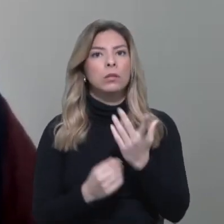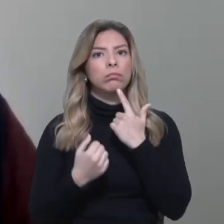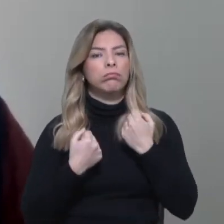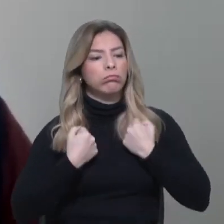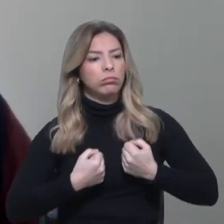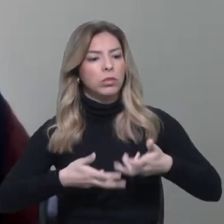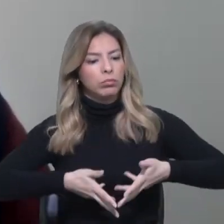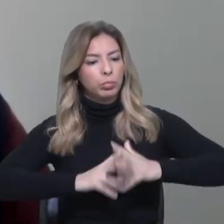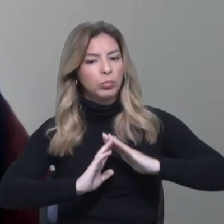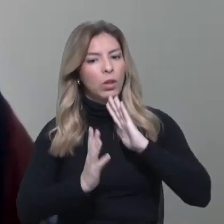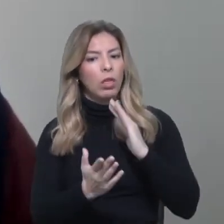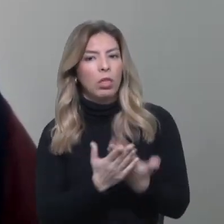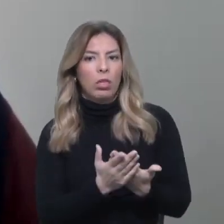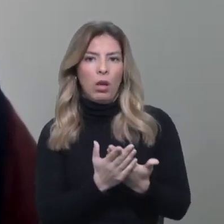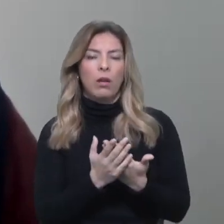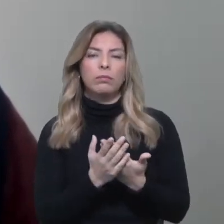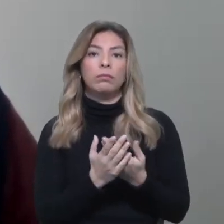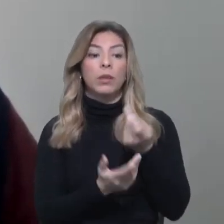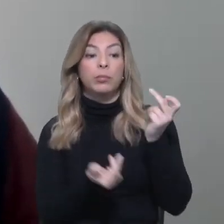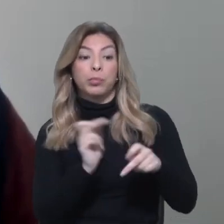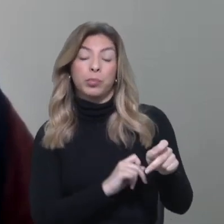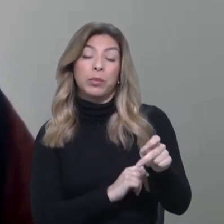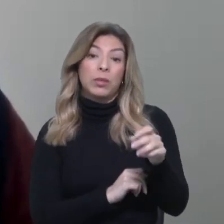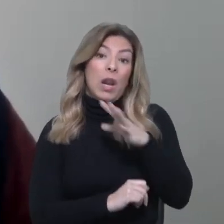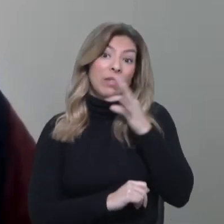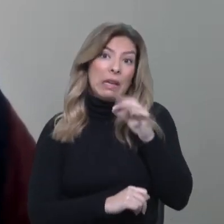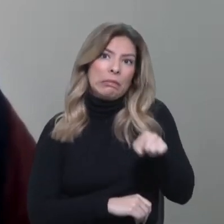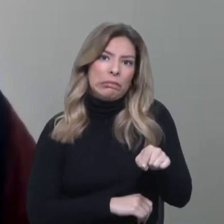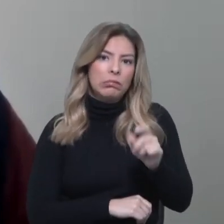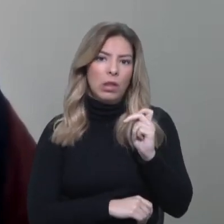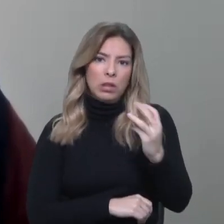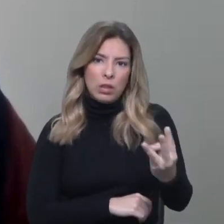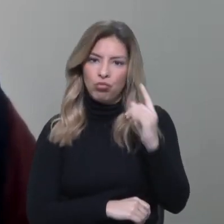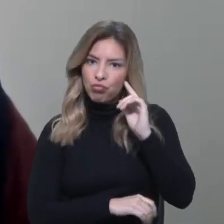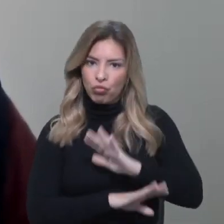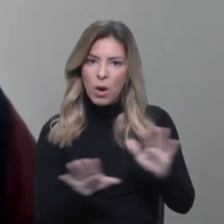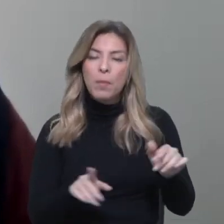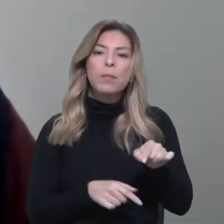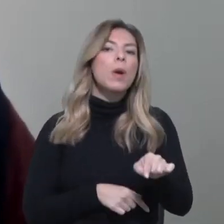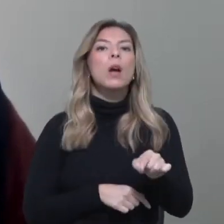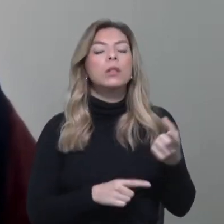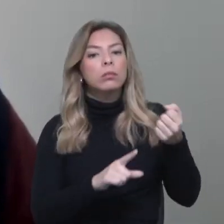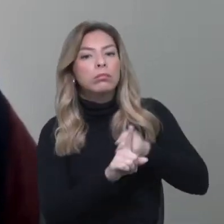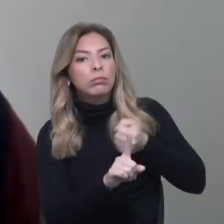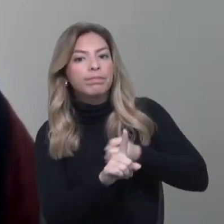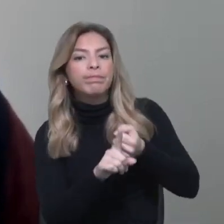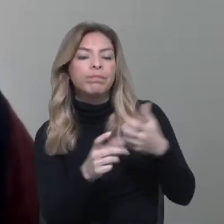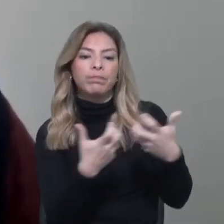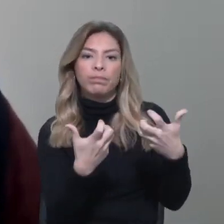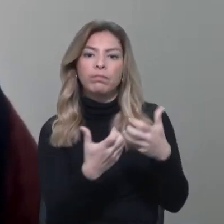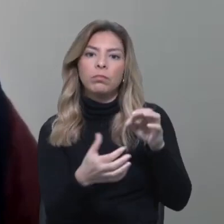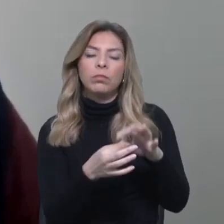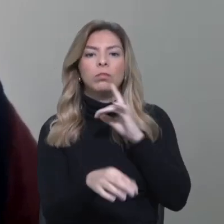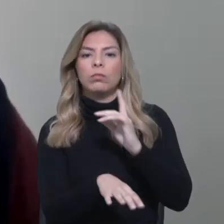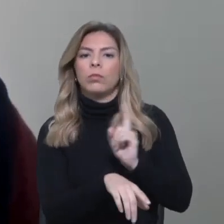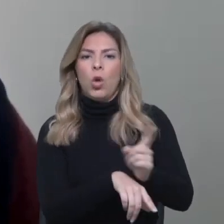nestes momentos de efemérides, digamos assim. Essa unidade em torno deste combate é evidente desde o primeiro